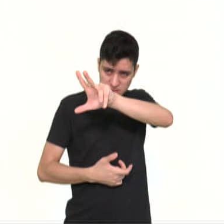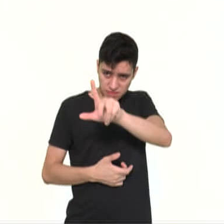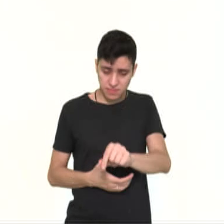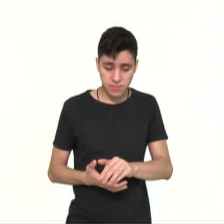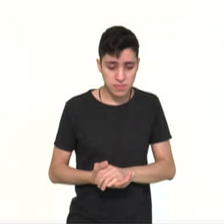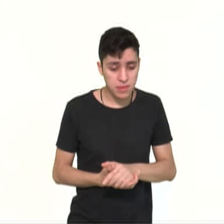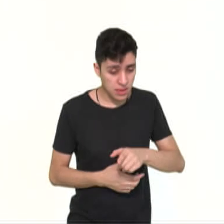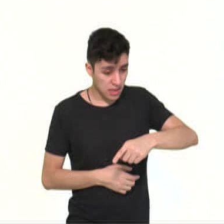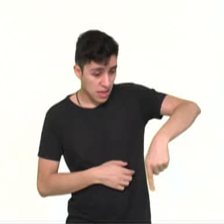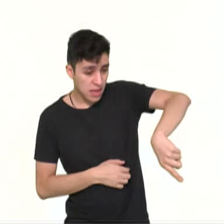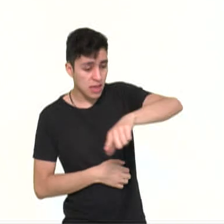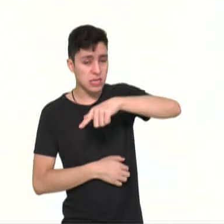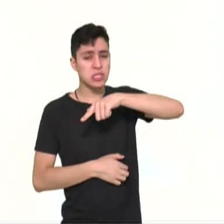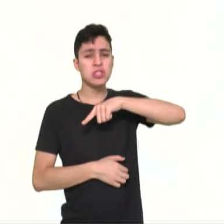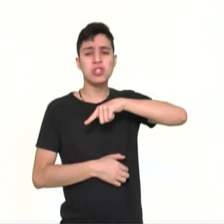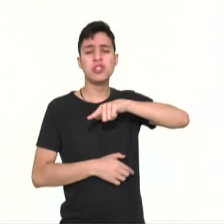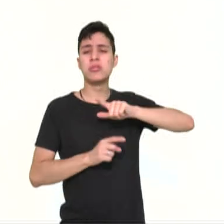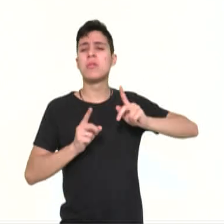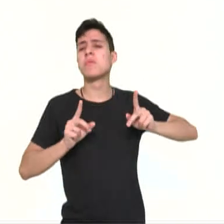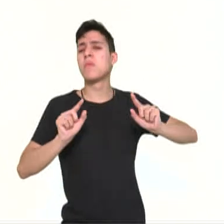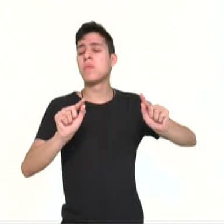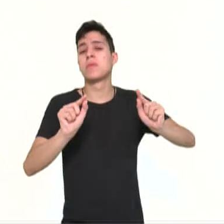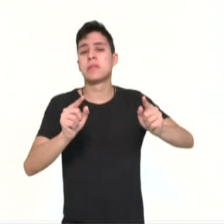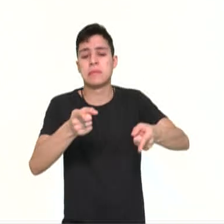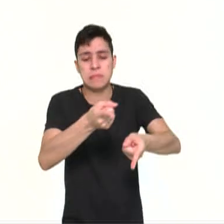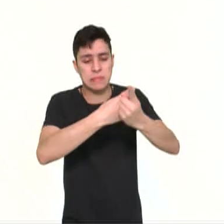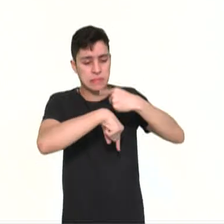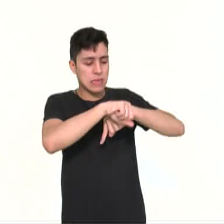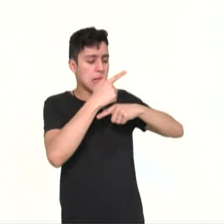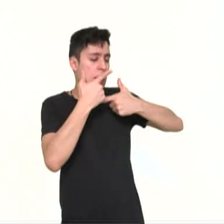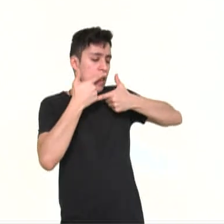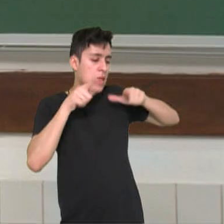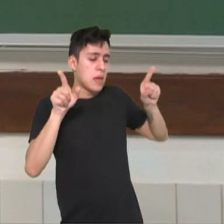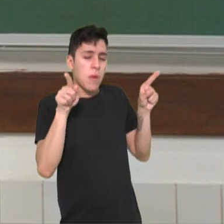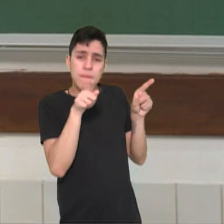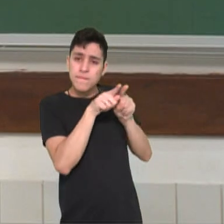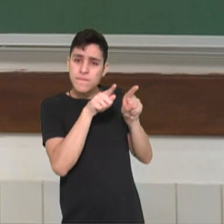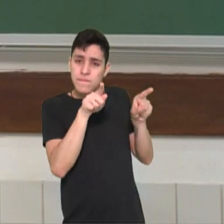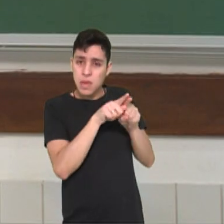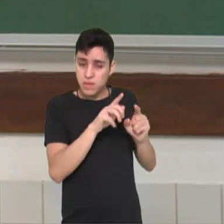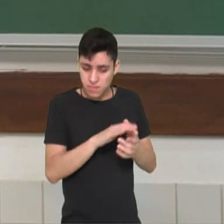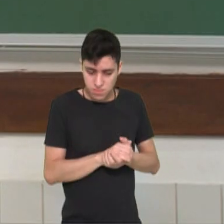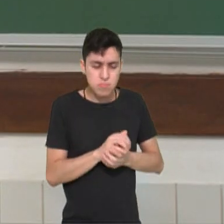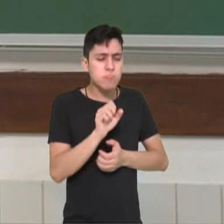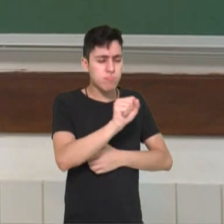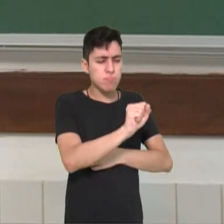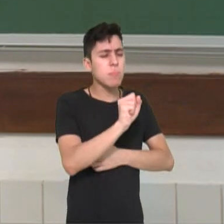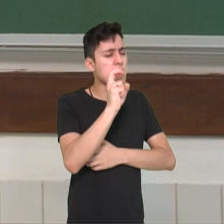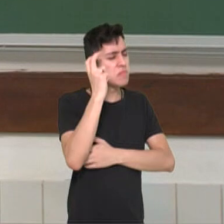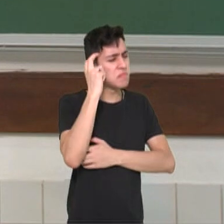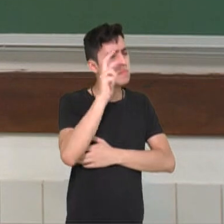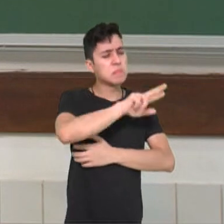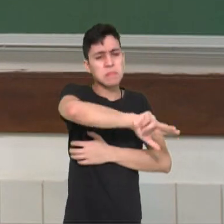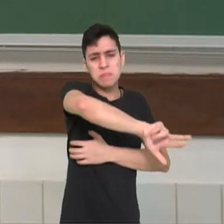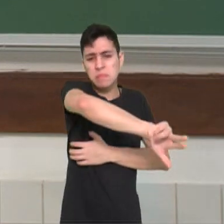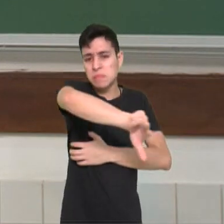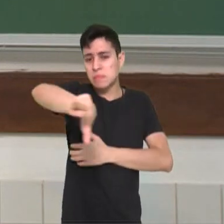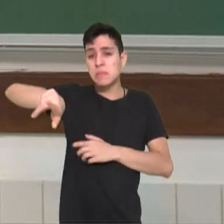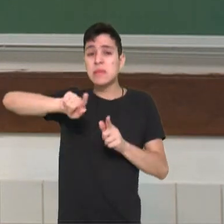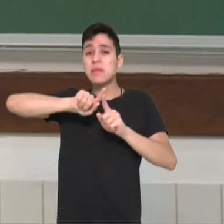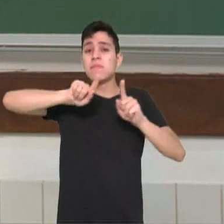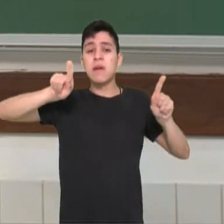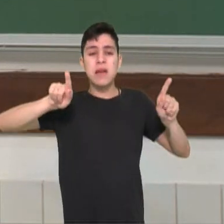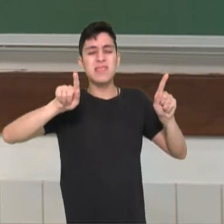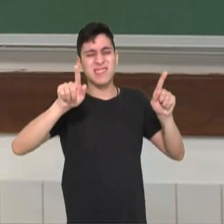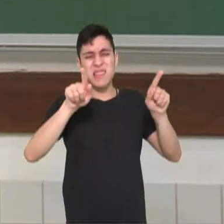uma origem linguística comum. Ou seja, eles podem ter contextos culturais diversos, mas eles tinham um